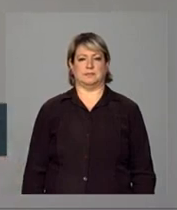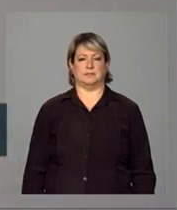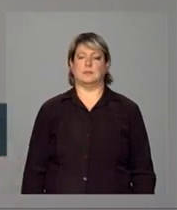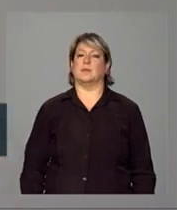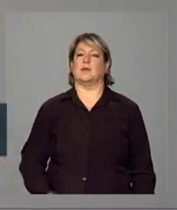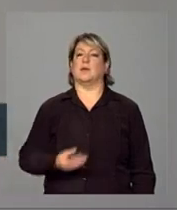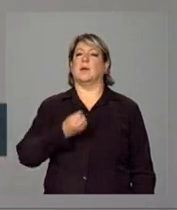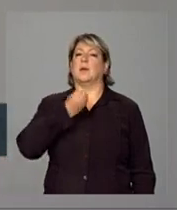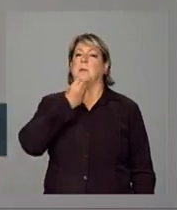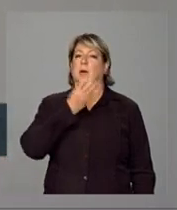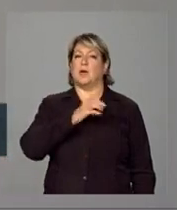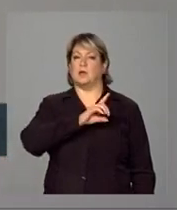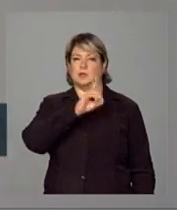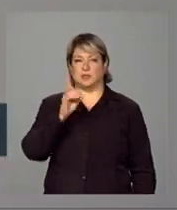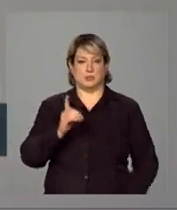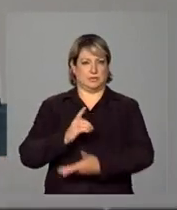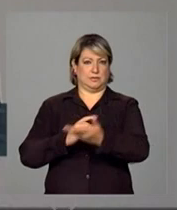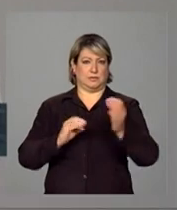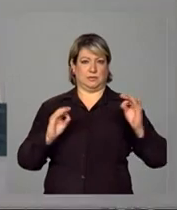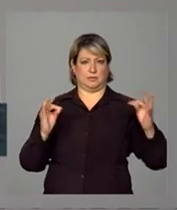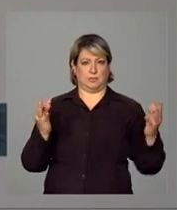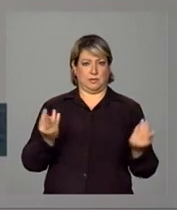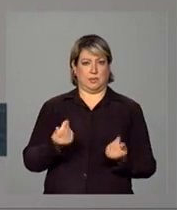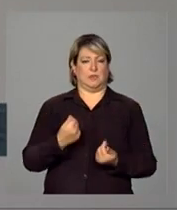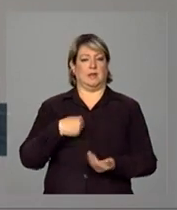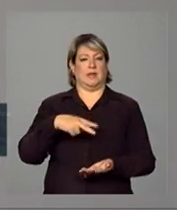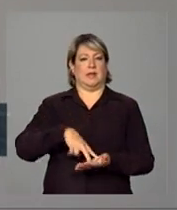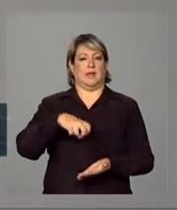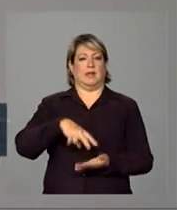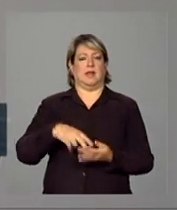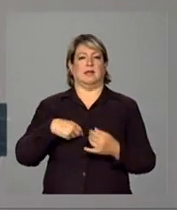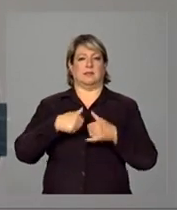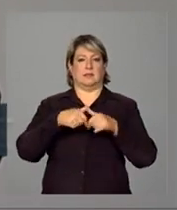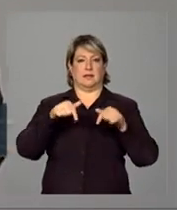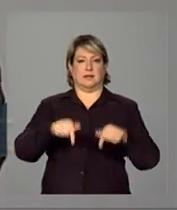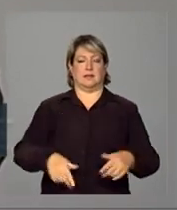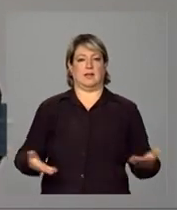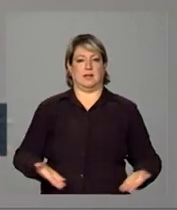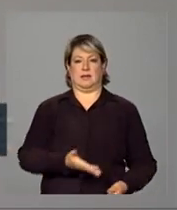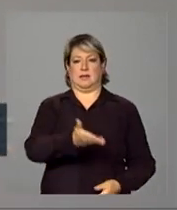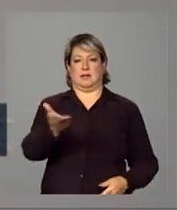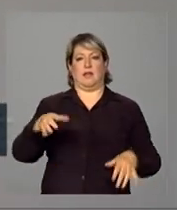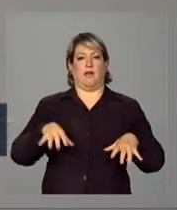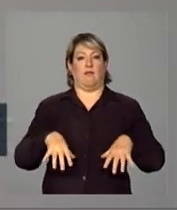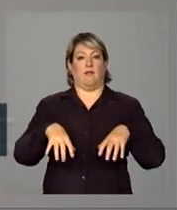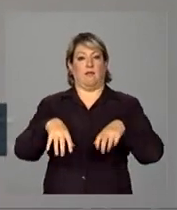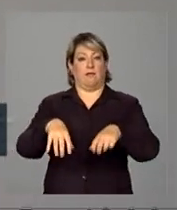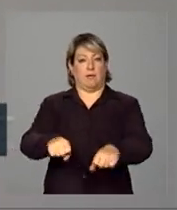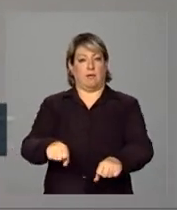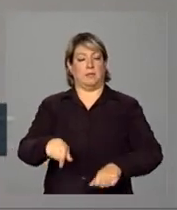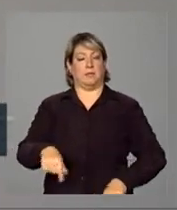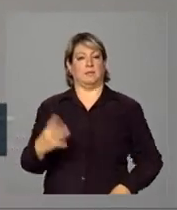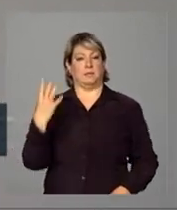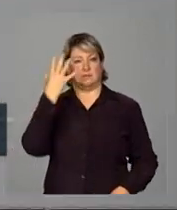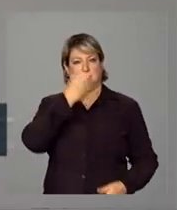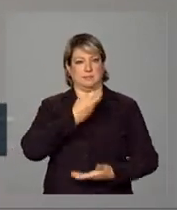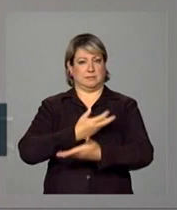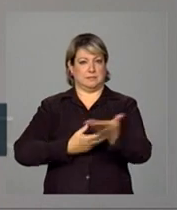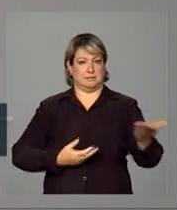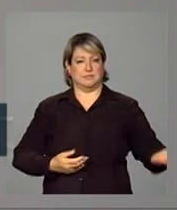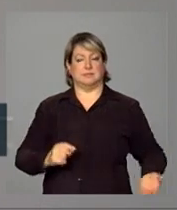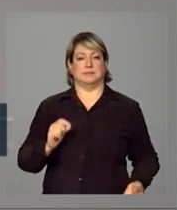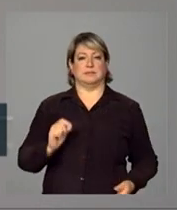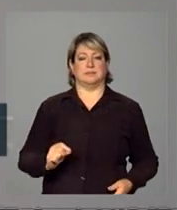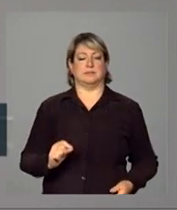Muito bom dia a todos. É uma alegria estar aqui nessa formatura, nesse ato. Queria